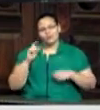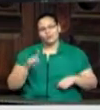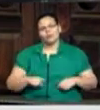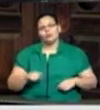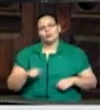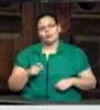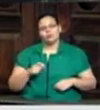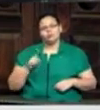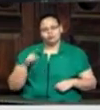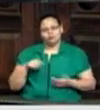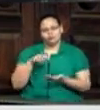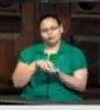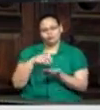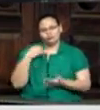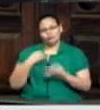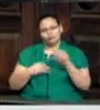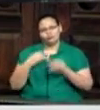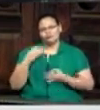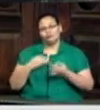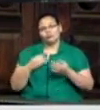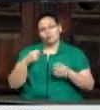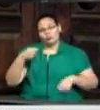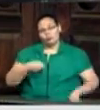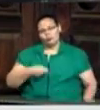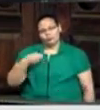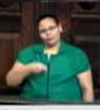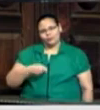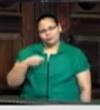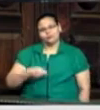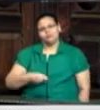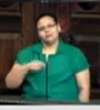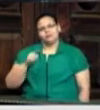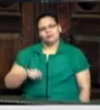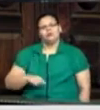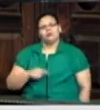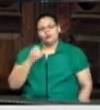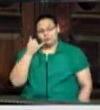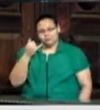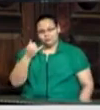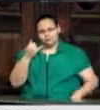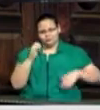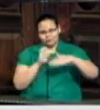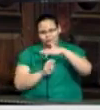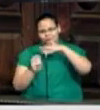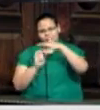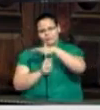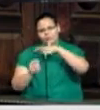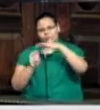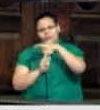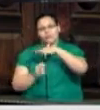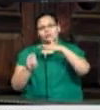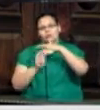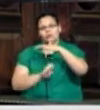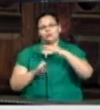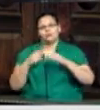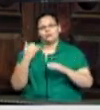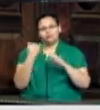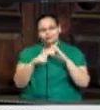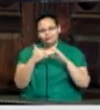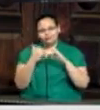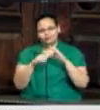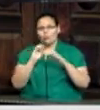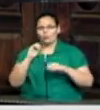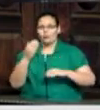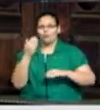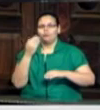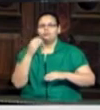judiciário obrigue a operadora de telefonia a passar um zap ou um